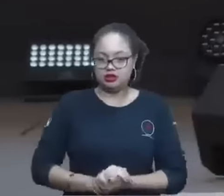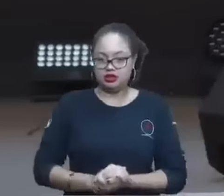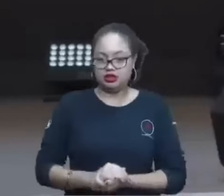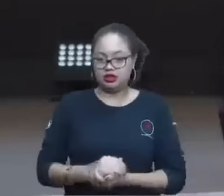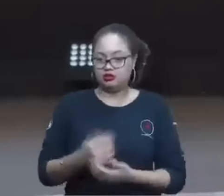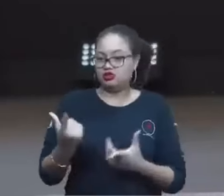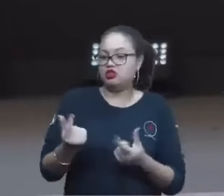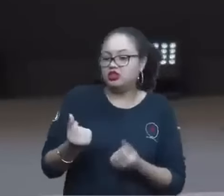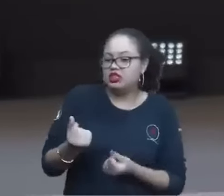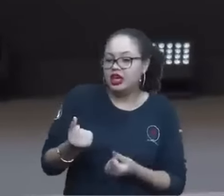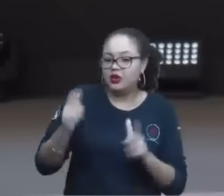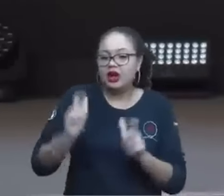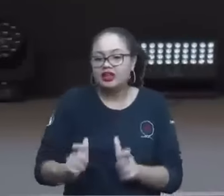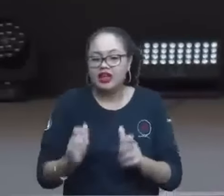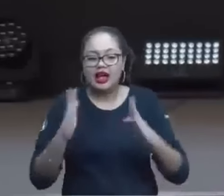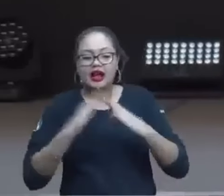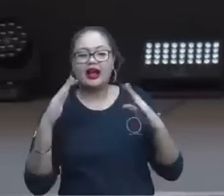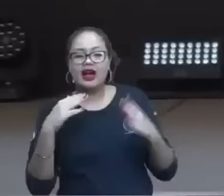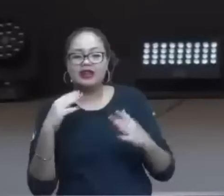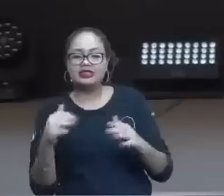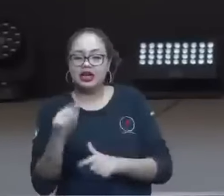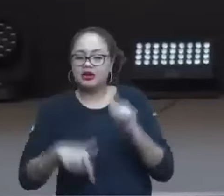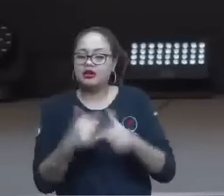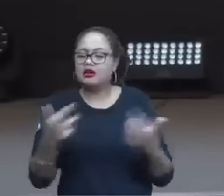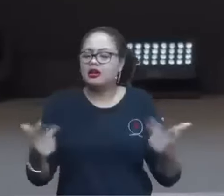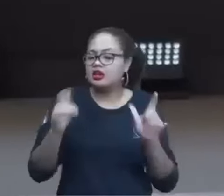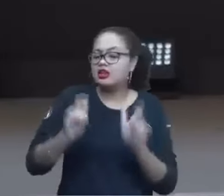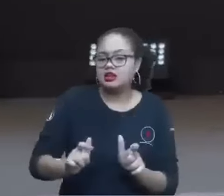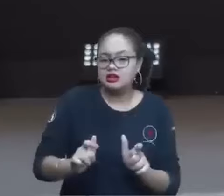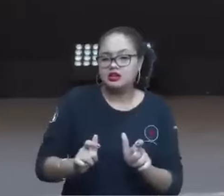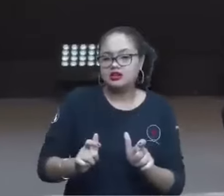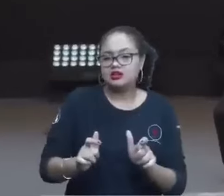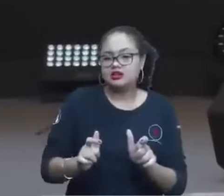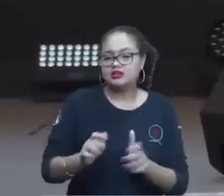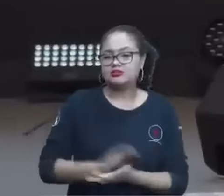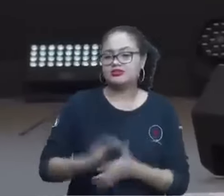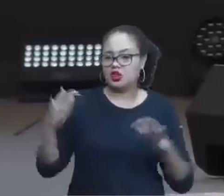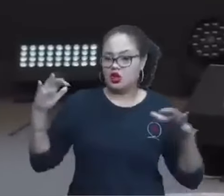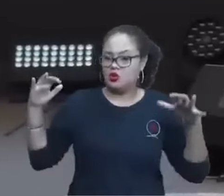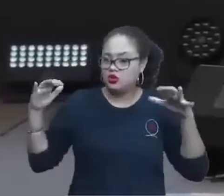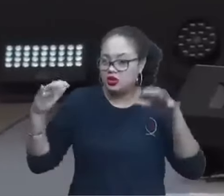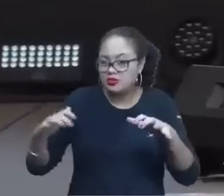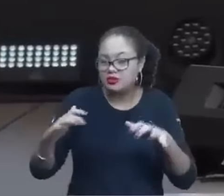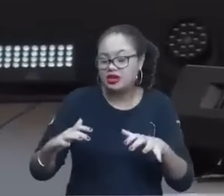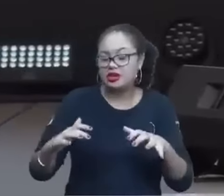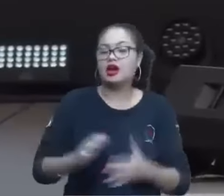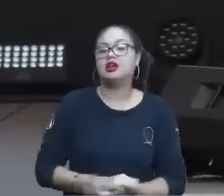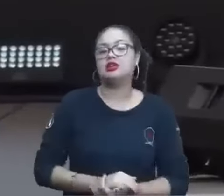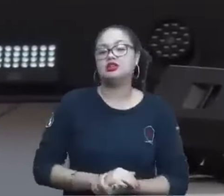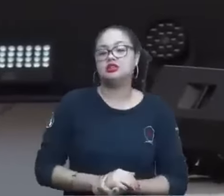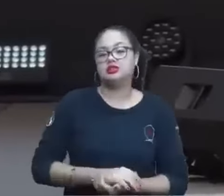posição Cadê a casa cadê os bens ah a tempestade faz a gente saber quem somos